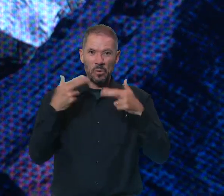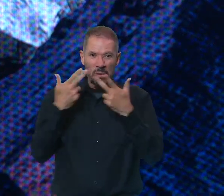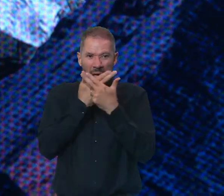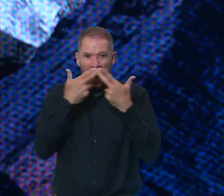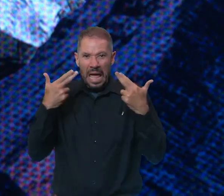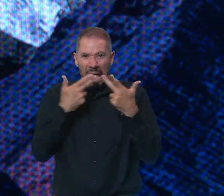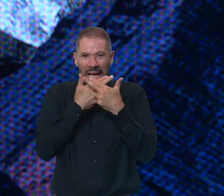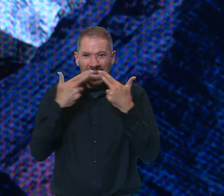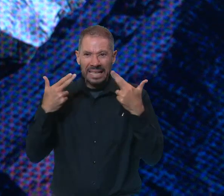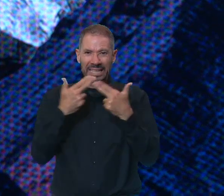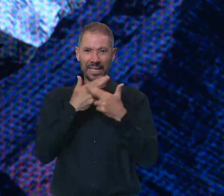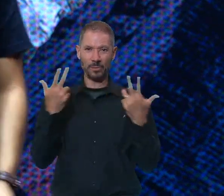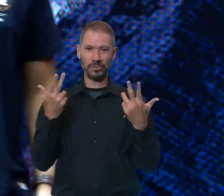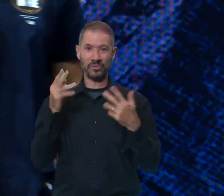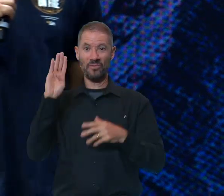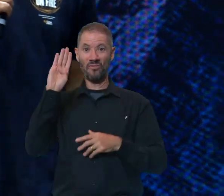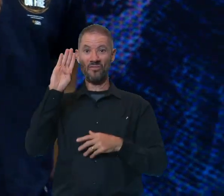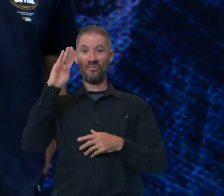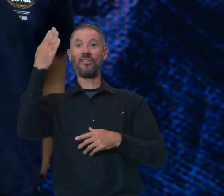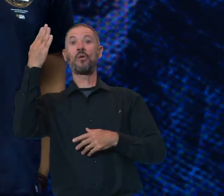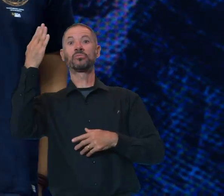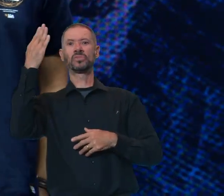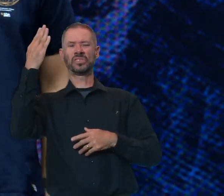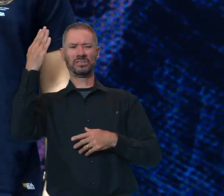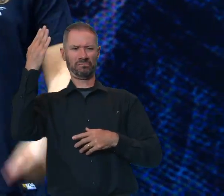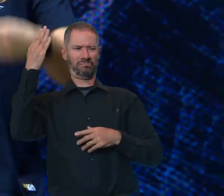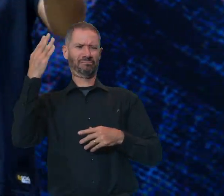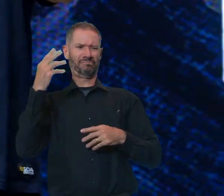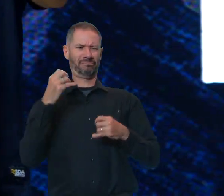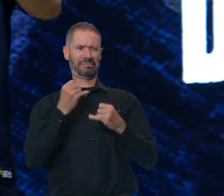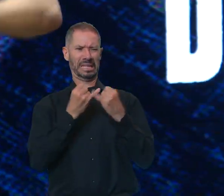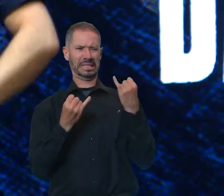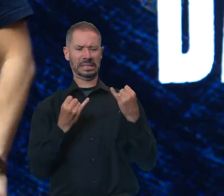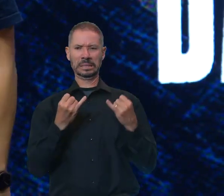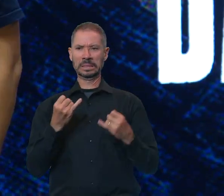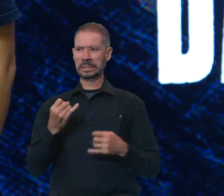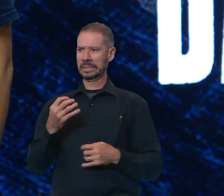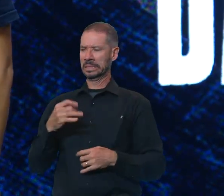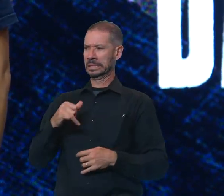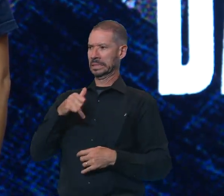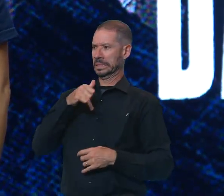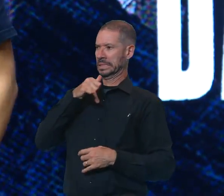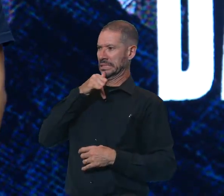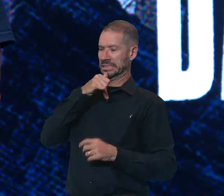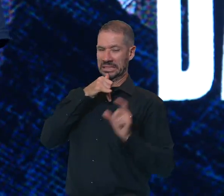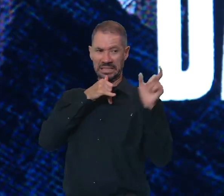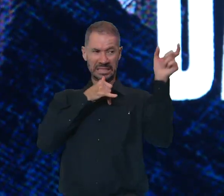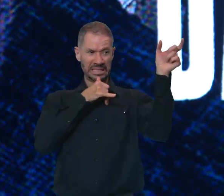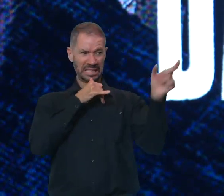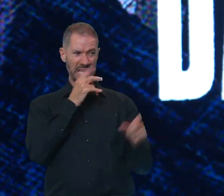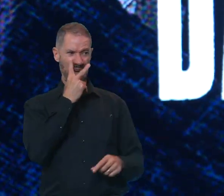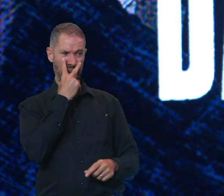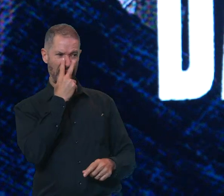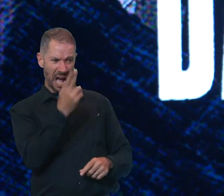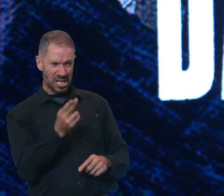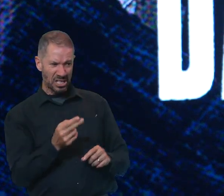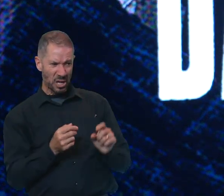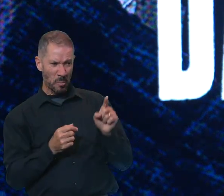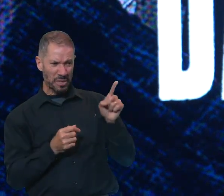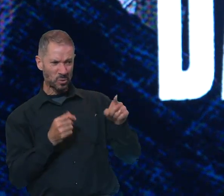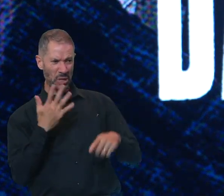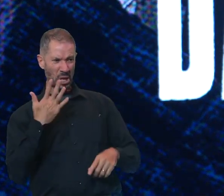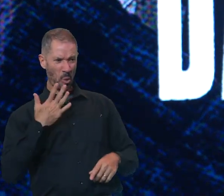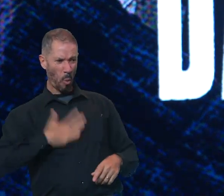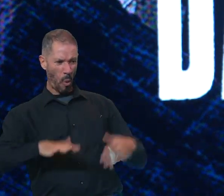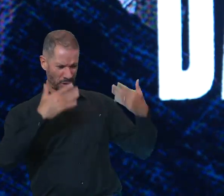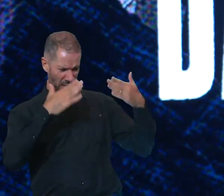fofoca. Falsa impressão. Quando você ficou chateado com alguém, porque você acha que aquela pessoa não gosta de